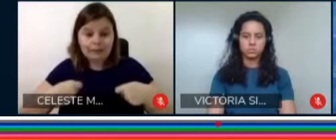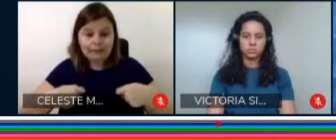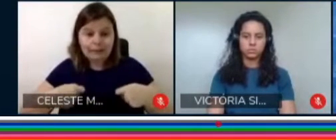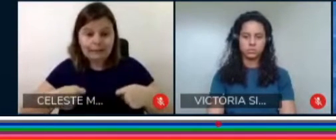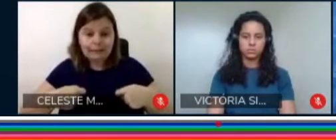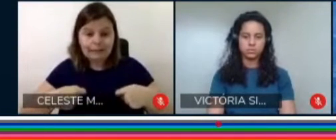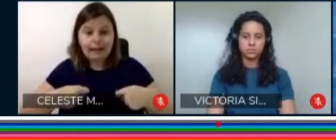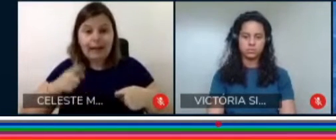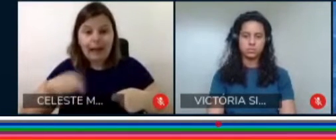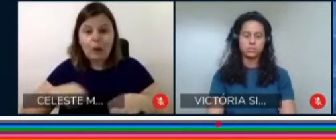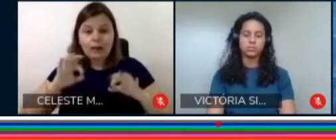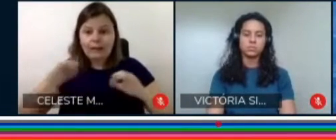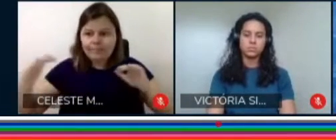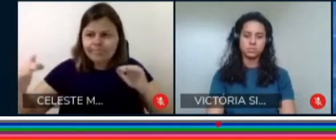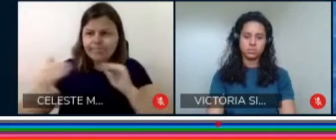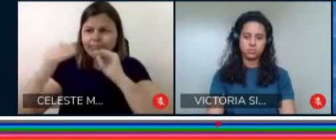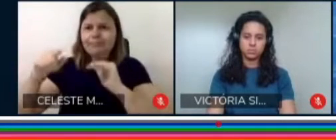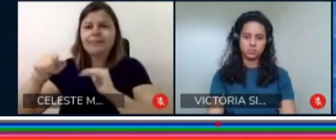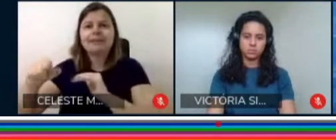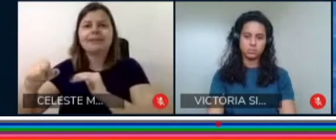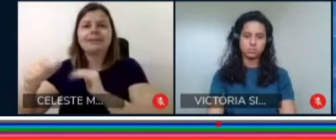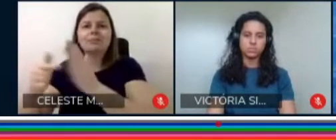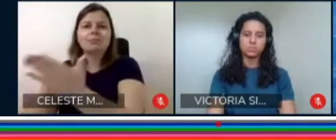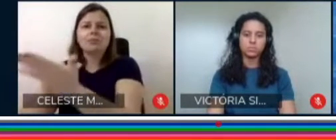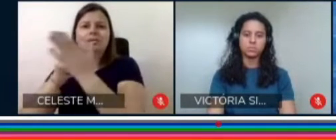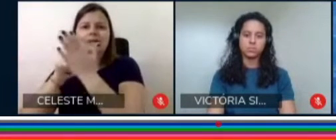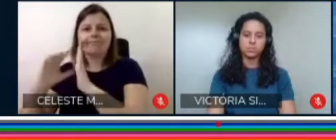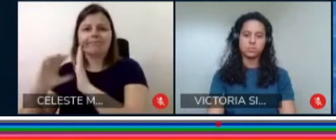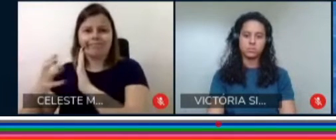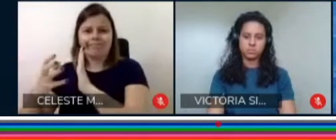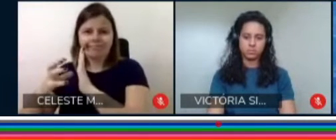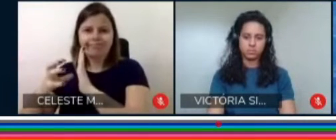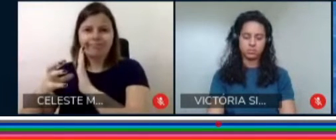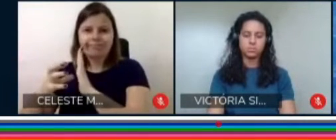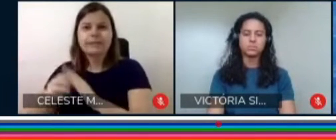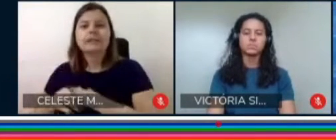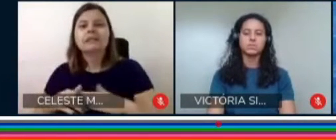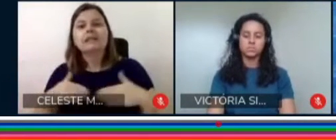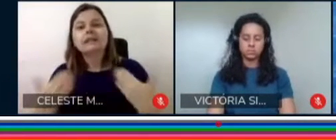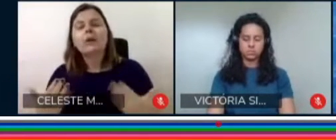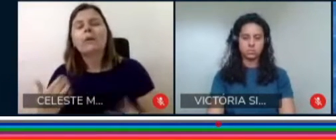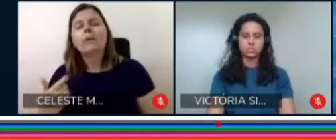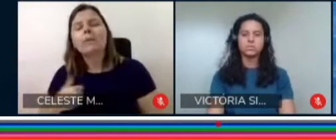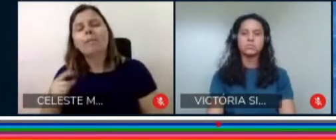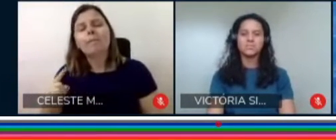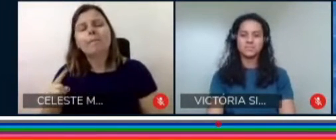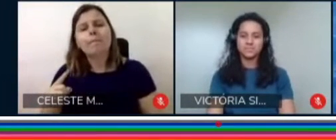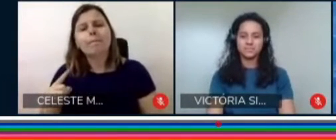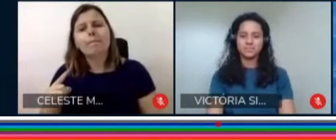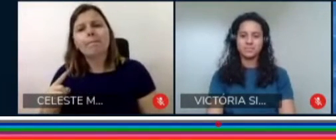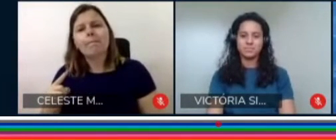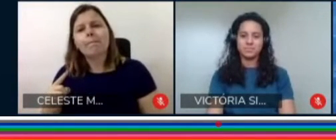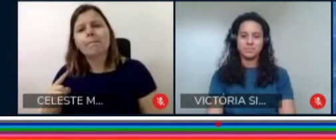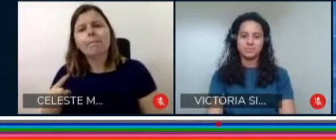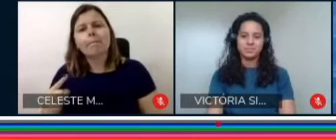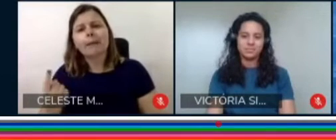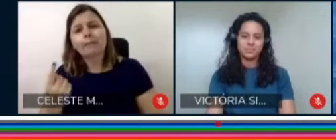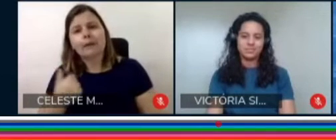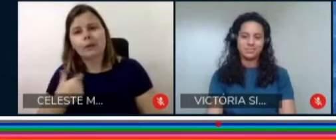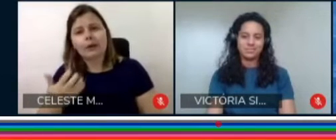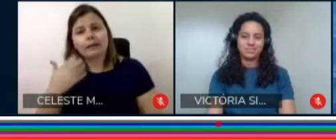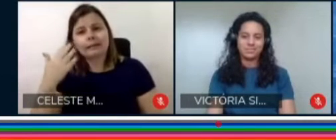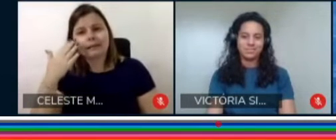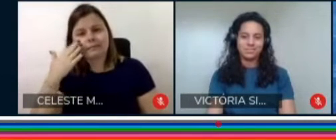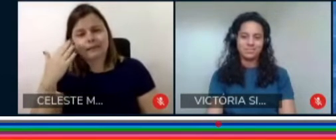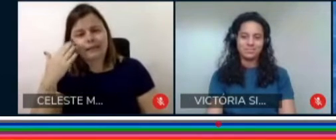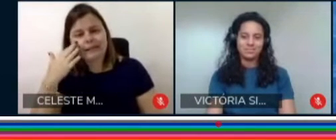o que está descrito na base de dados, né? Então, eu quero saber As pessoas às vezes têm surtos de